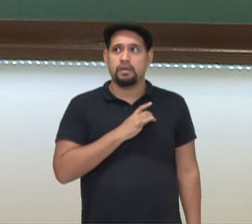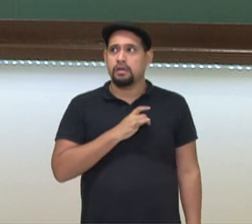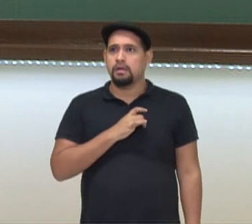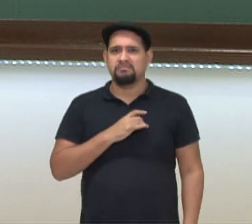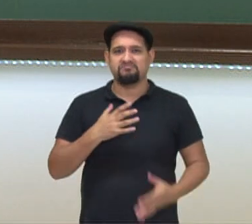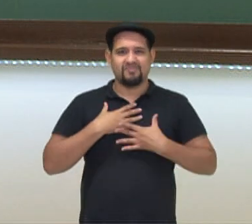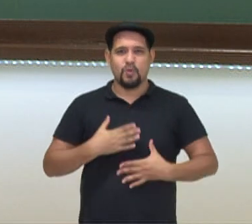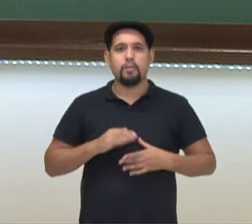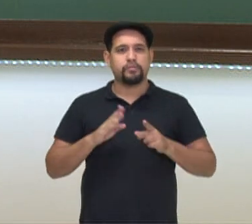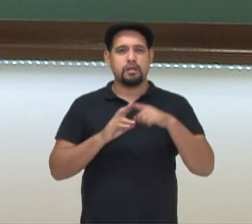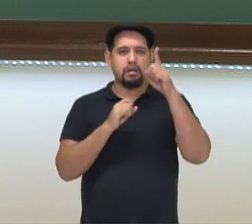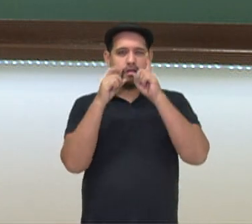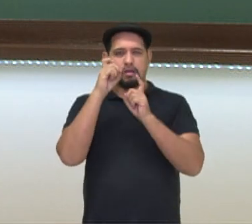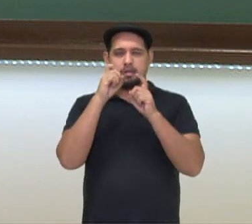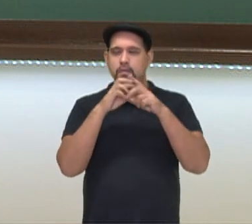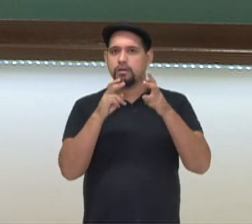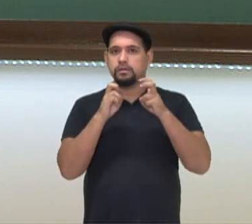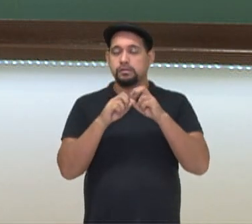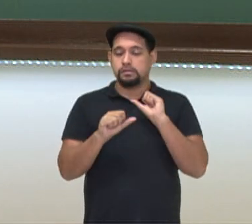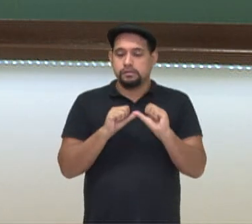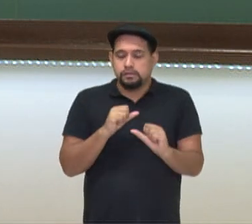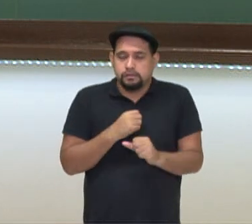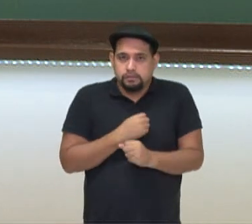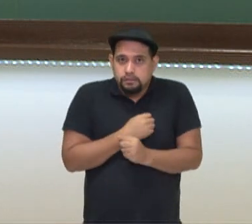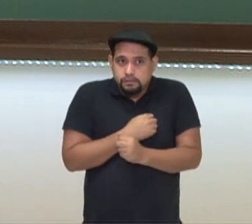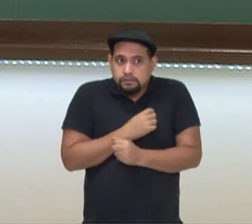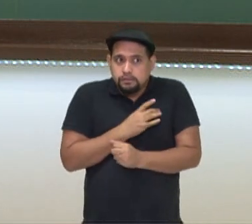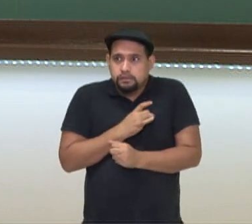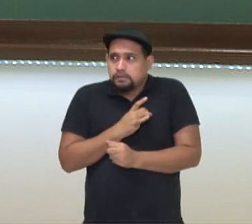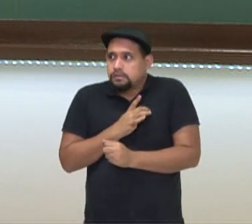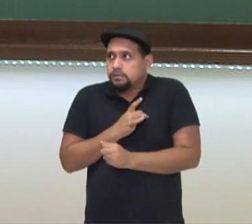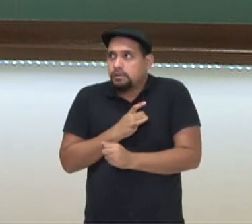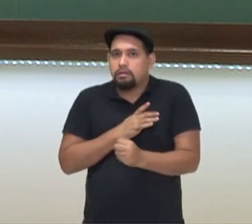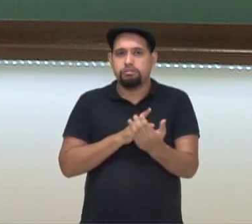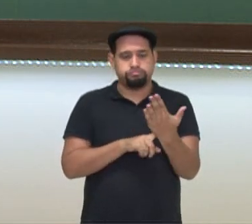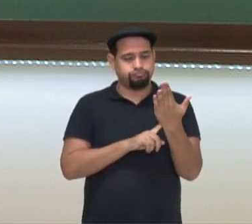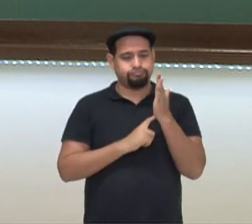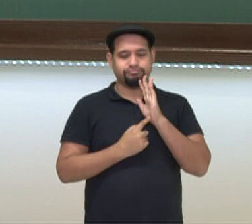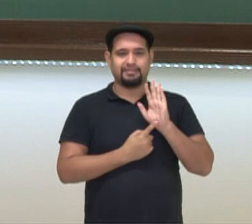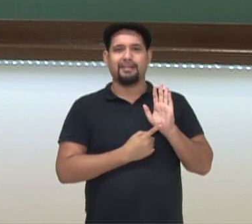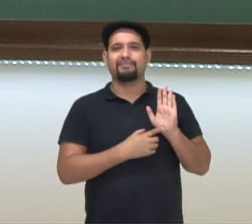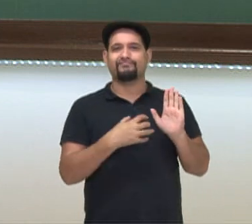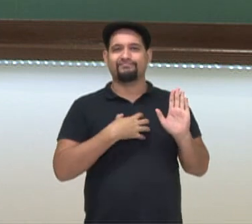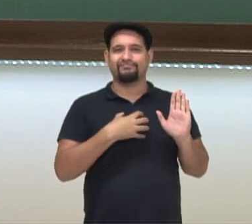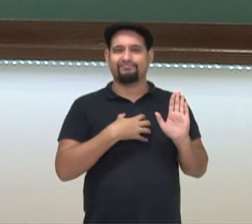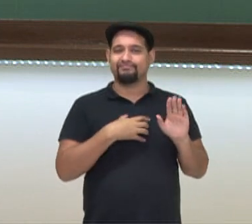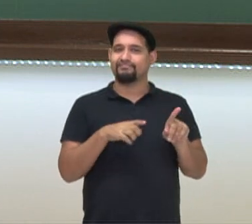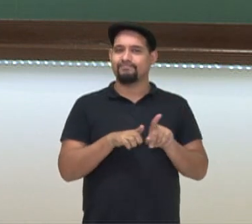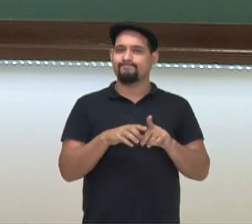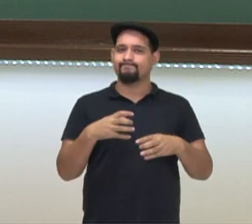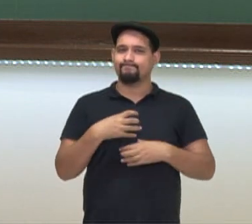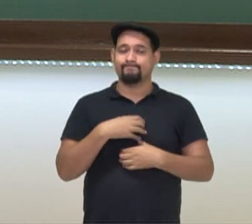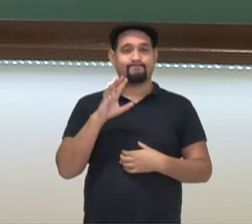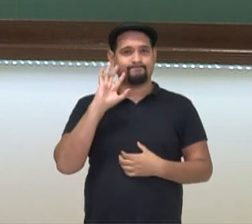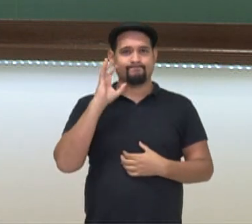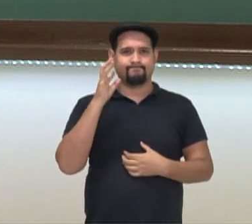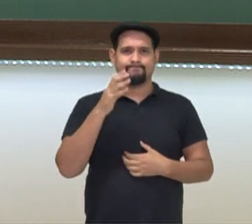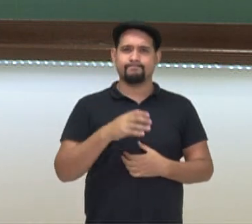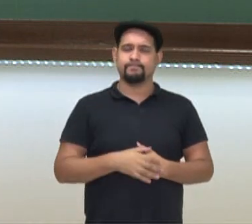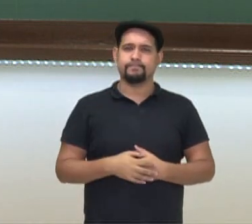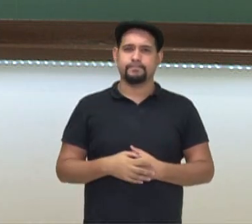Né? O corpo já vai se alterando, modificando para mostrar aquele sentimento ou aquela situação que está